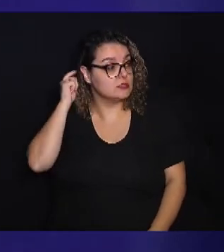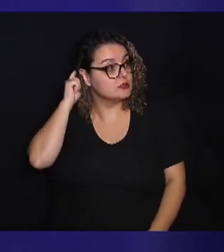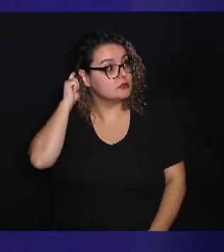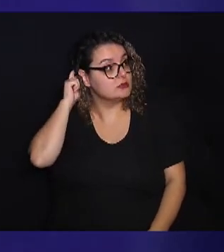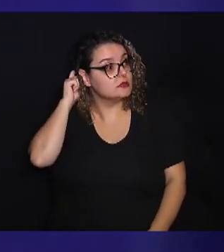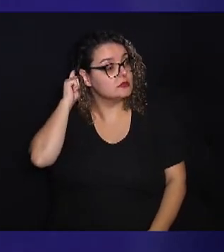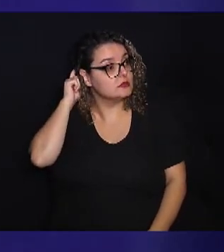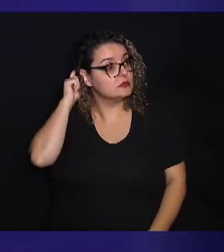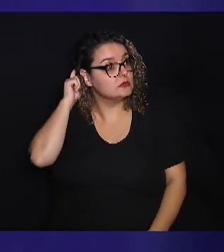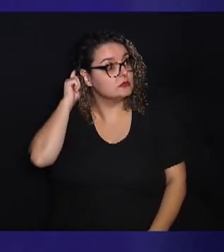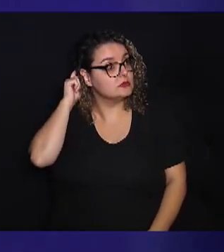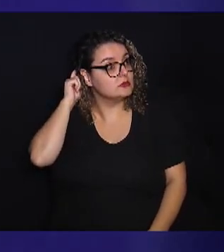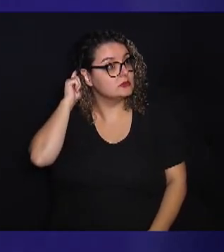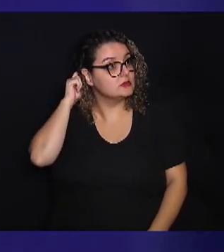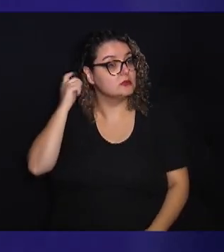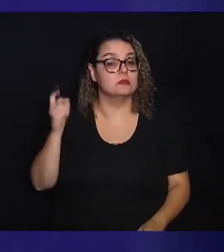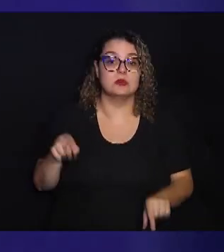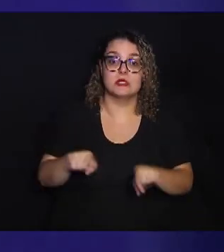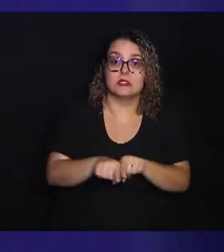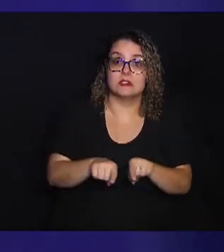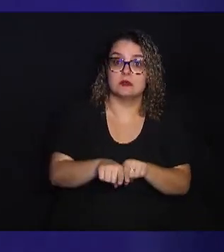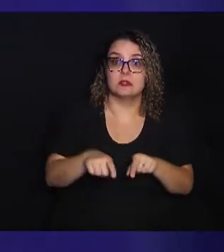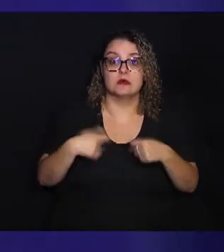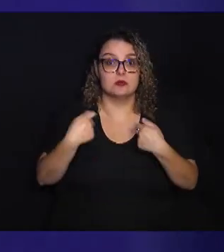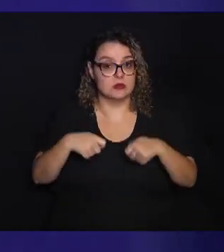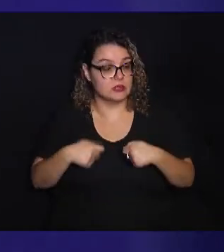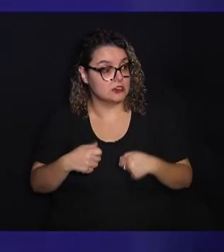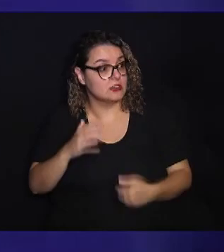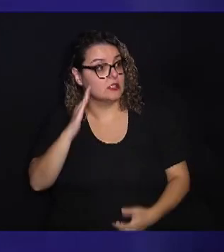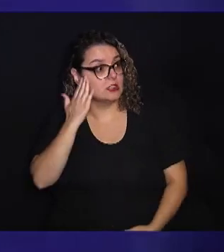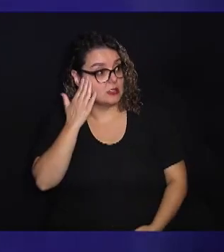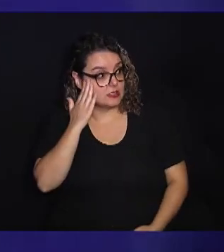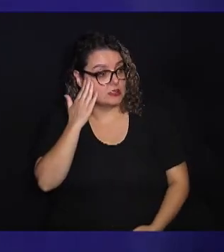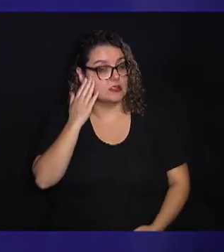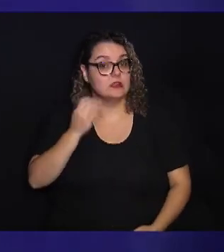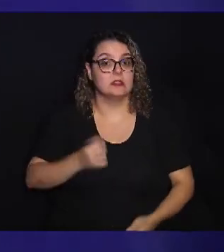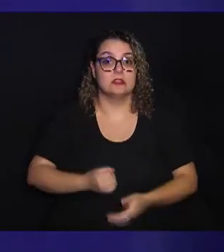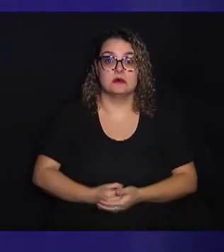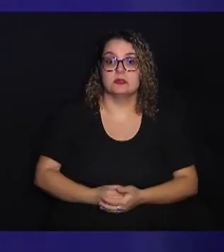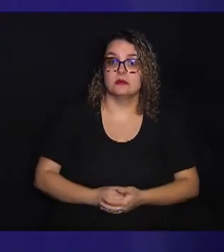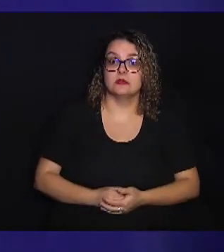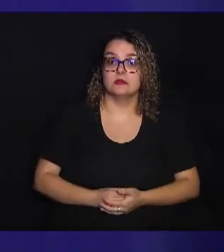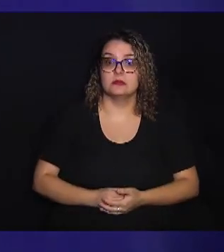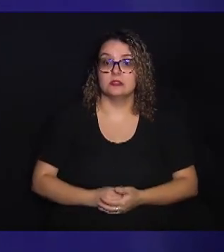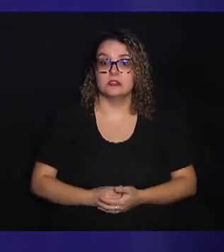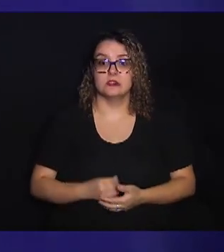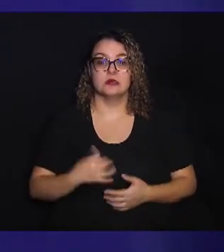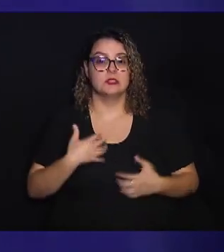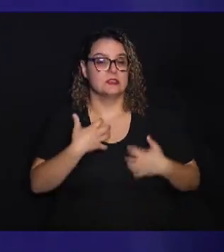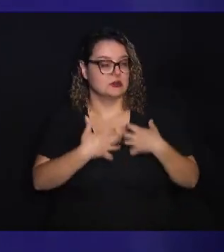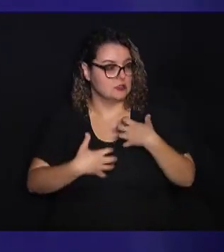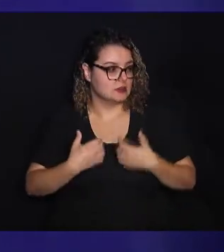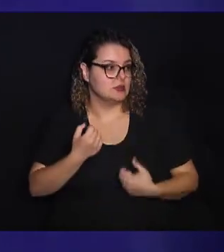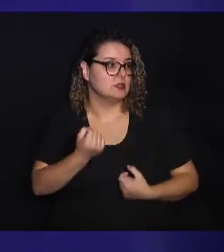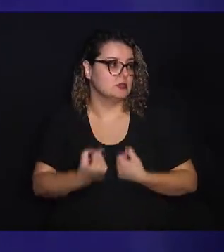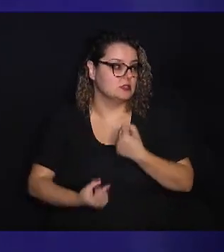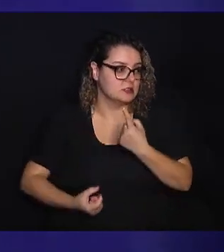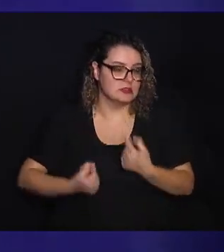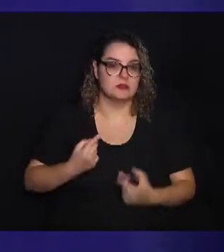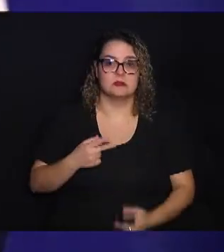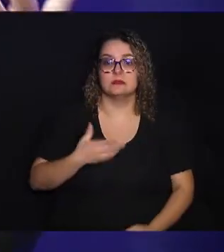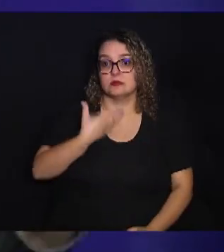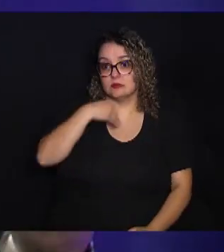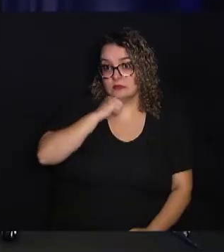lado também, a gente precisa entender, né, isso já é uma angústia que alguns pais têm, que é